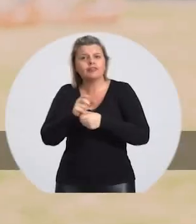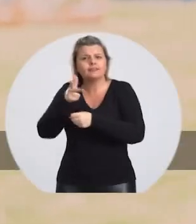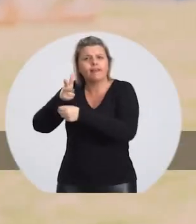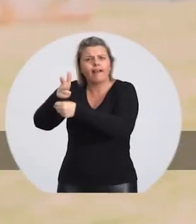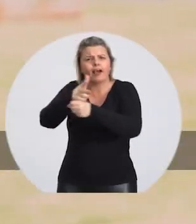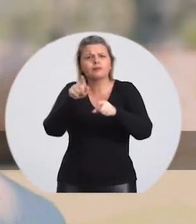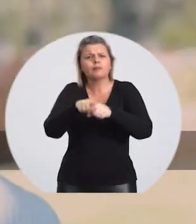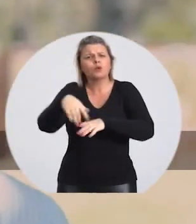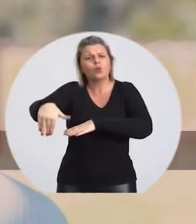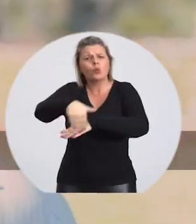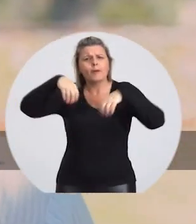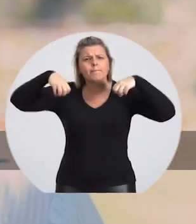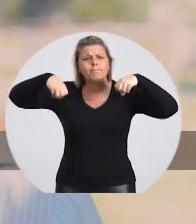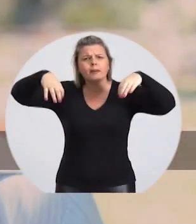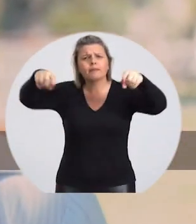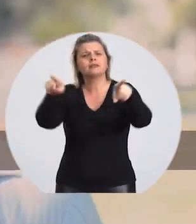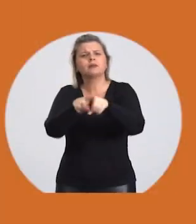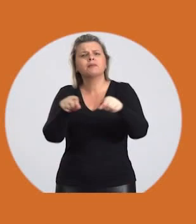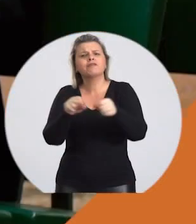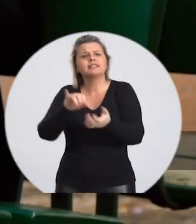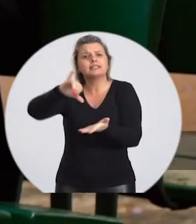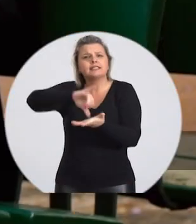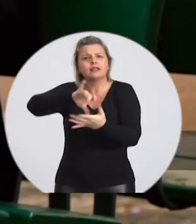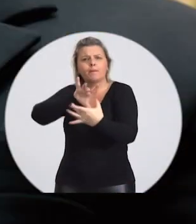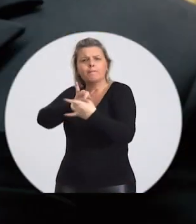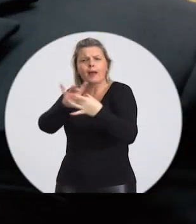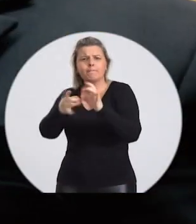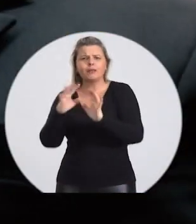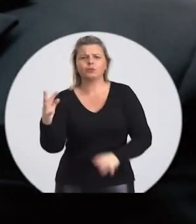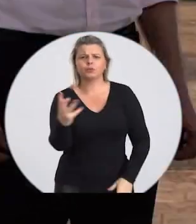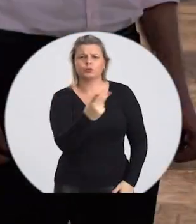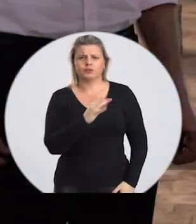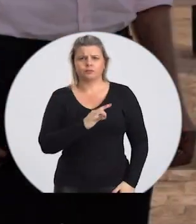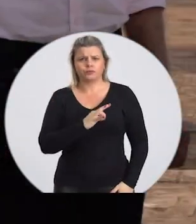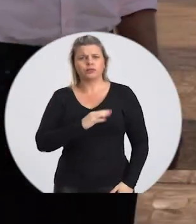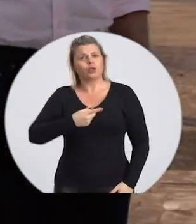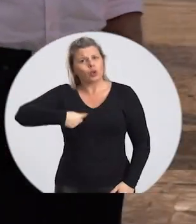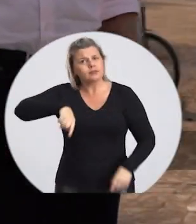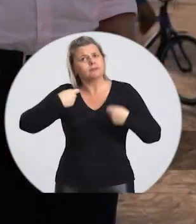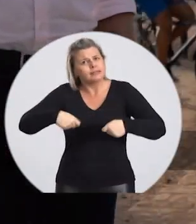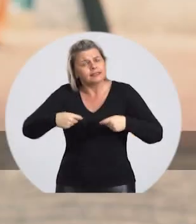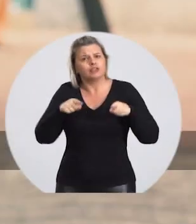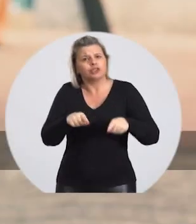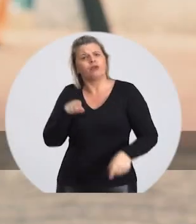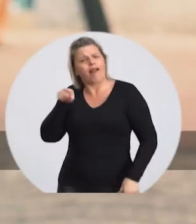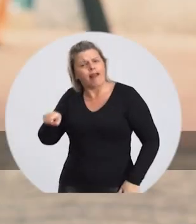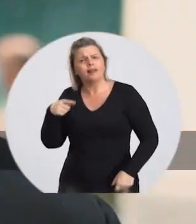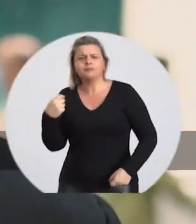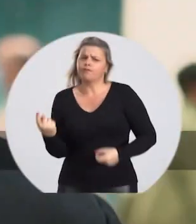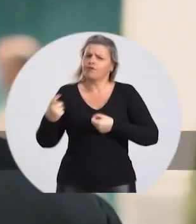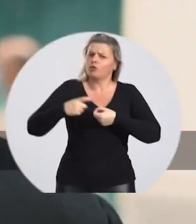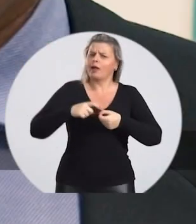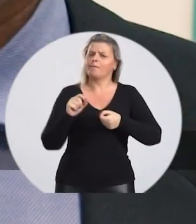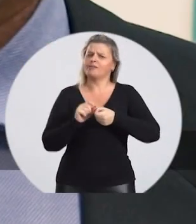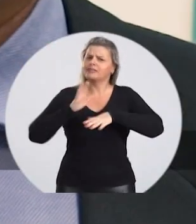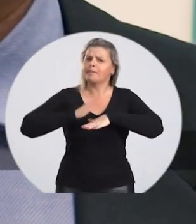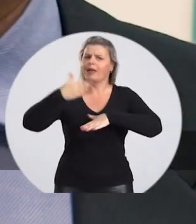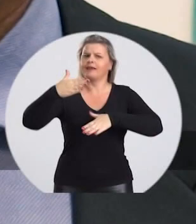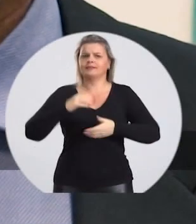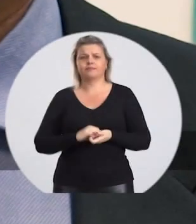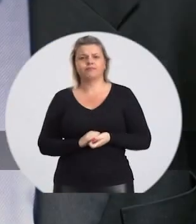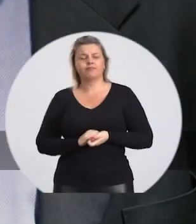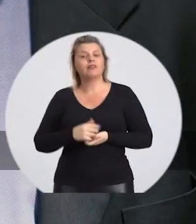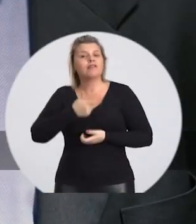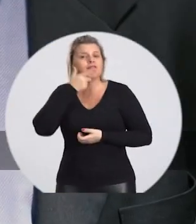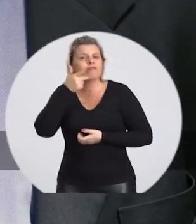bagunça. Porto Alegre tem que gostar de Porto Alegre. O governo Fortunati colocou câmeras, iluminou as nossas ruas, fez até